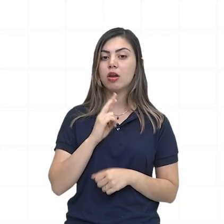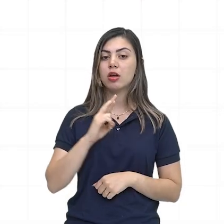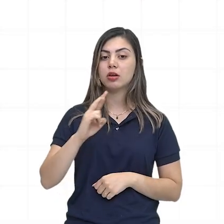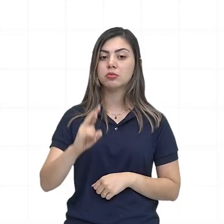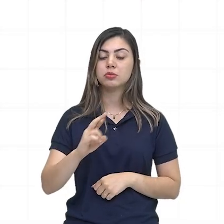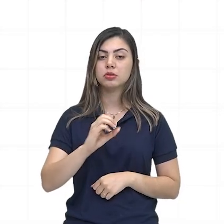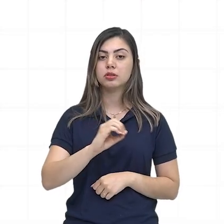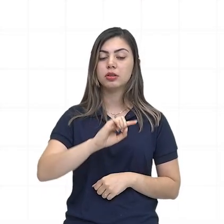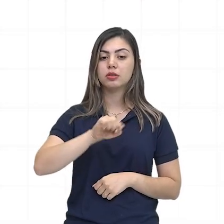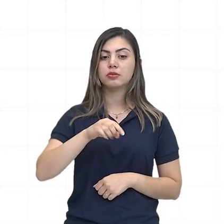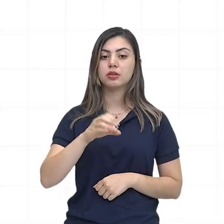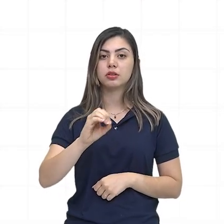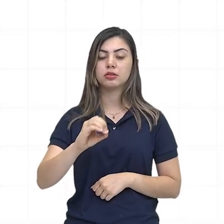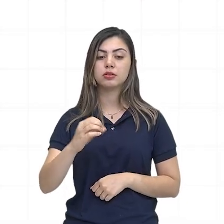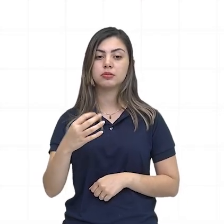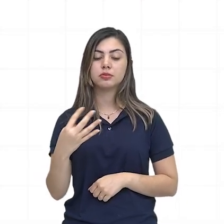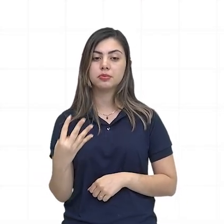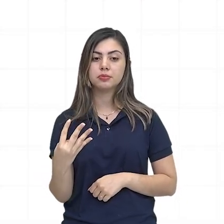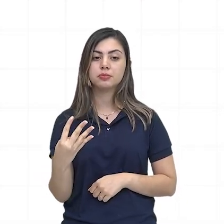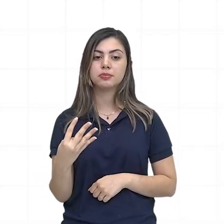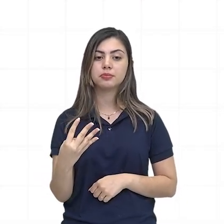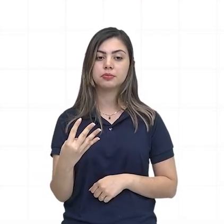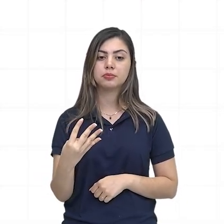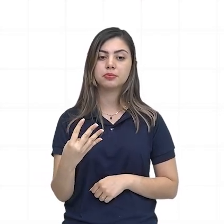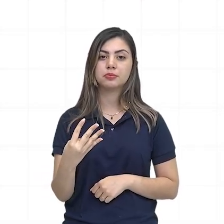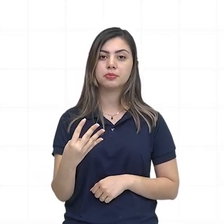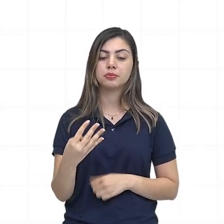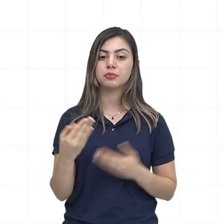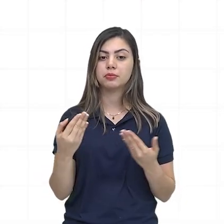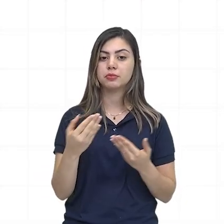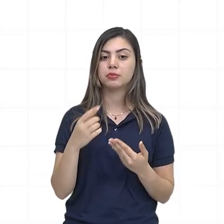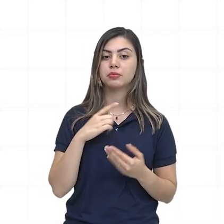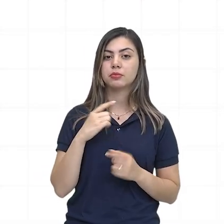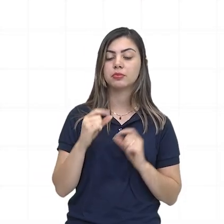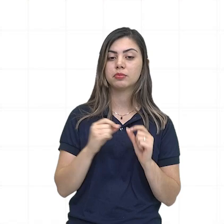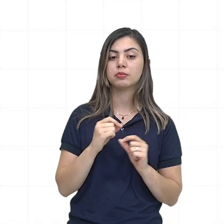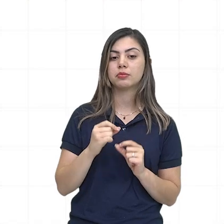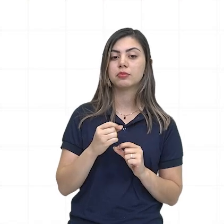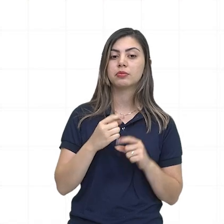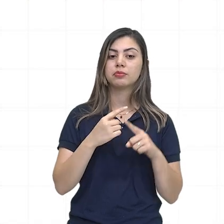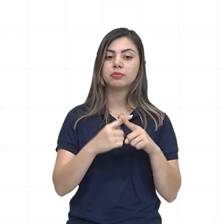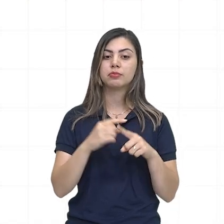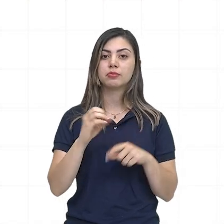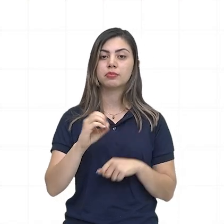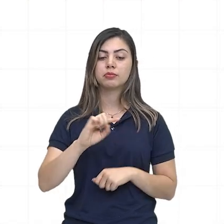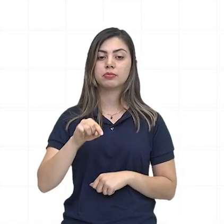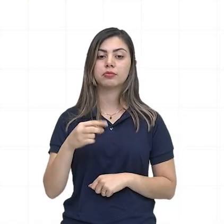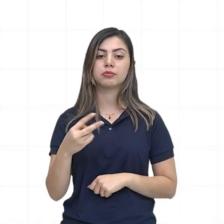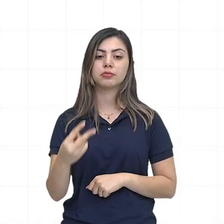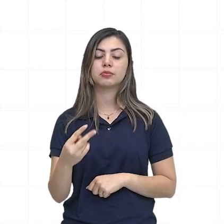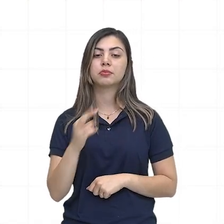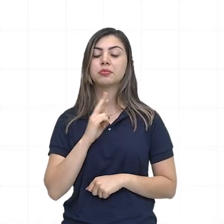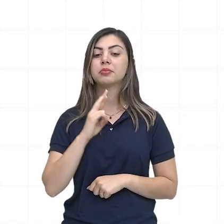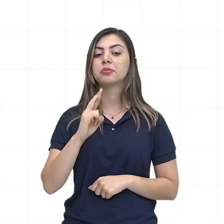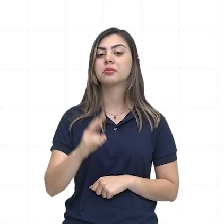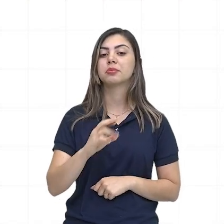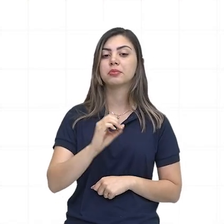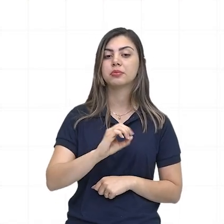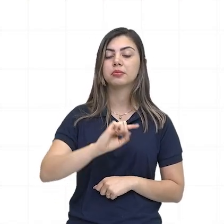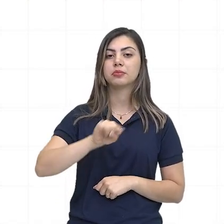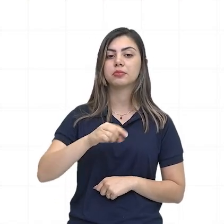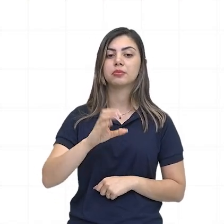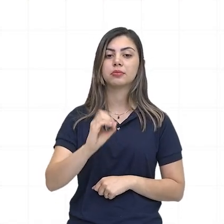que foi 0,4, que está aqui ele, pelo terceiro agora, 0,2. Qual é o resultado que